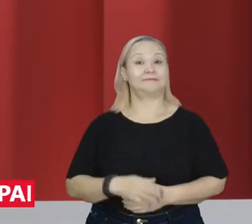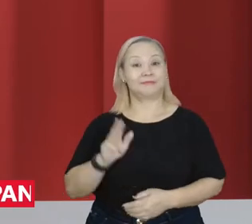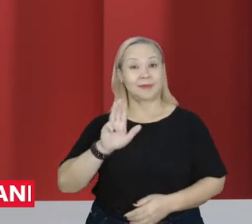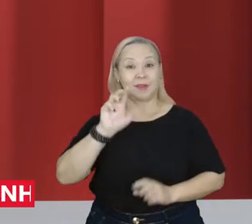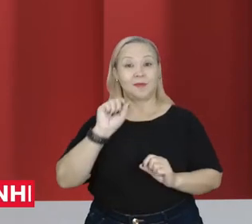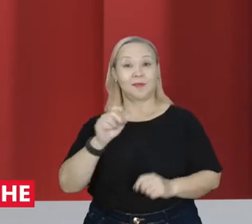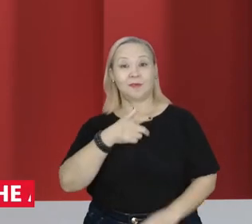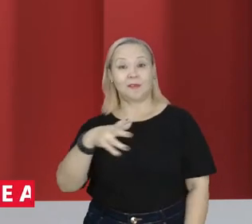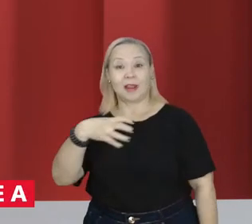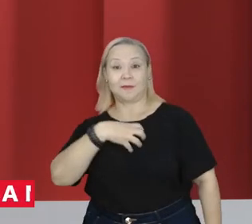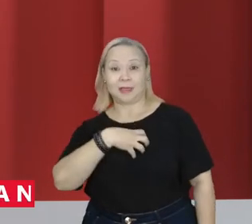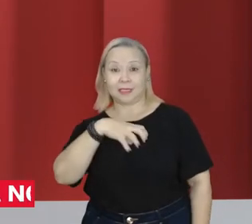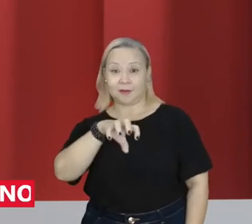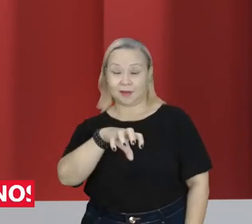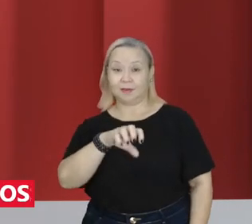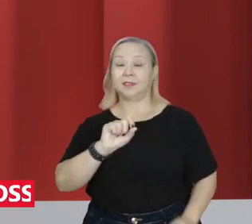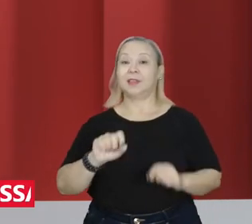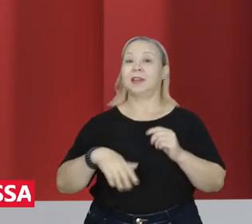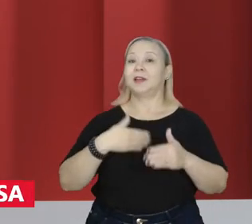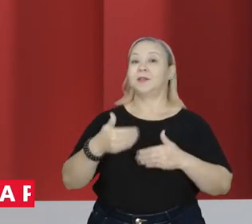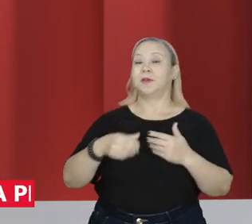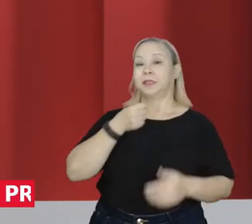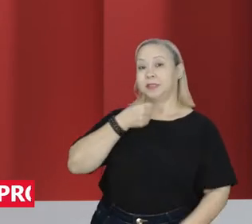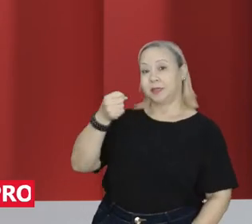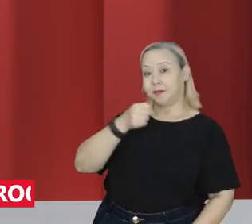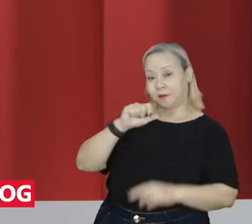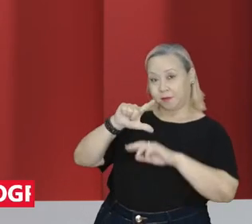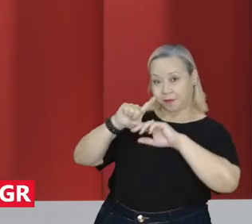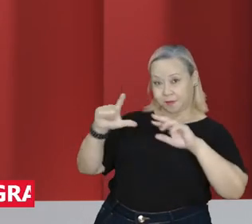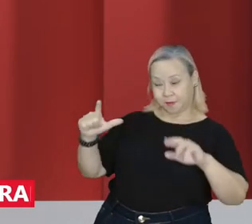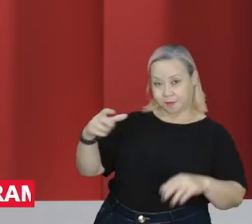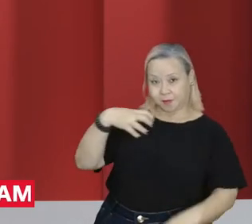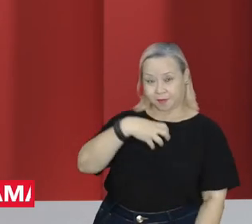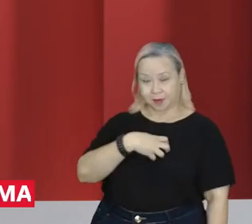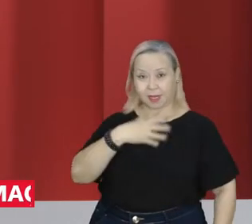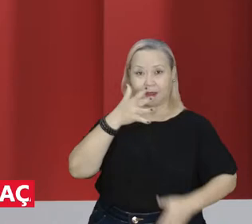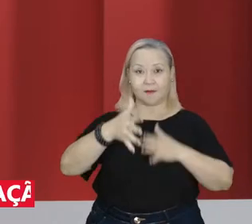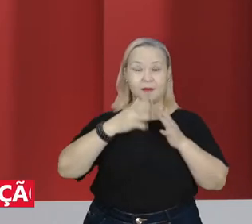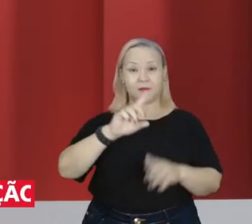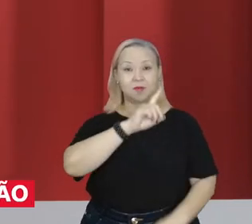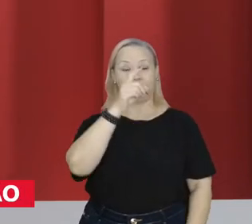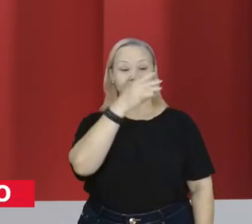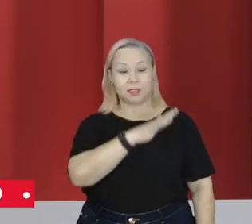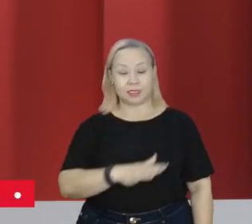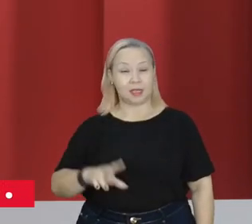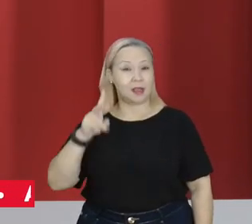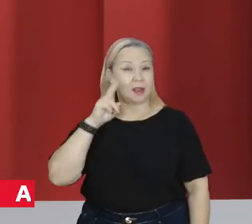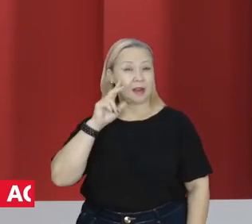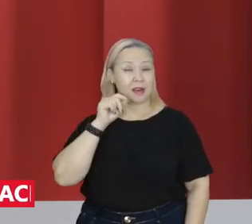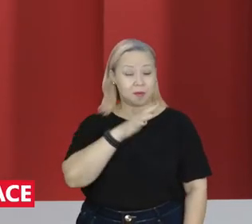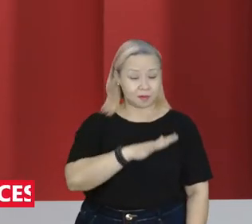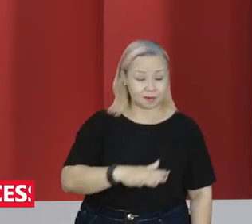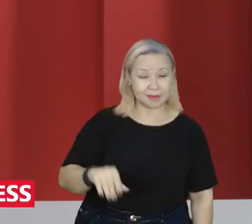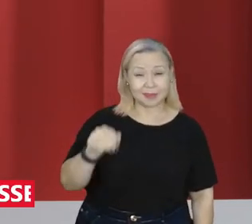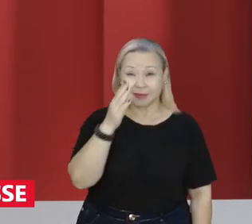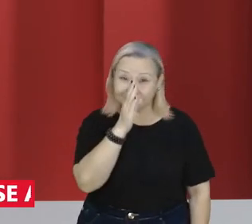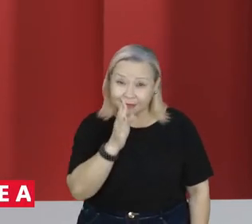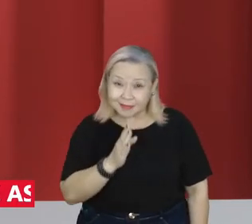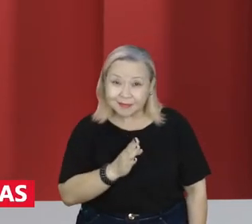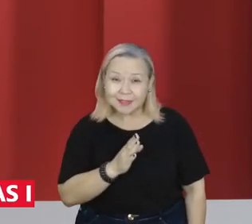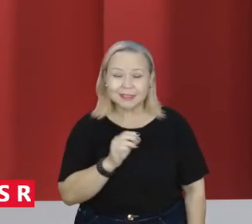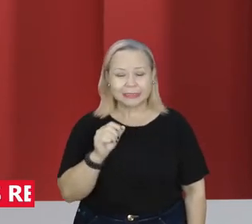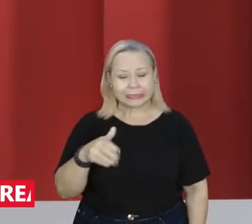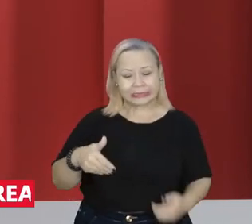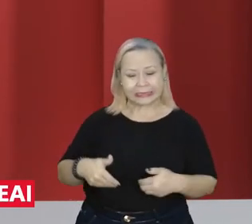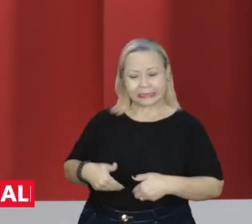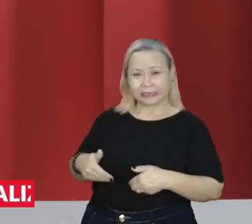para Salvador e durante entrevista para a imprensa baiana, ele falou sobre o Dia das Crianças e lembrou dos pequenos brasileiros que passam